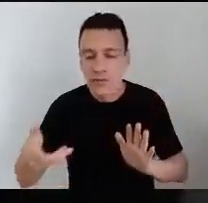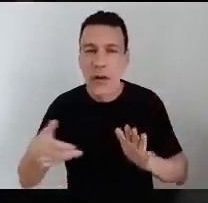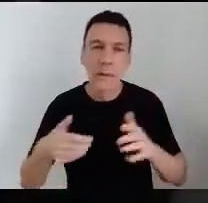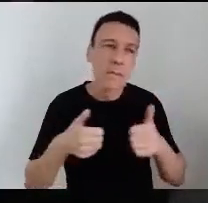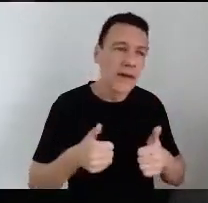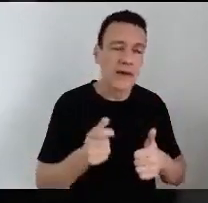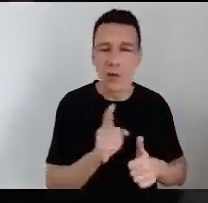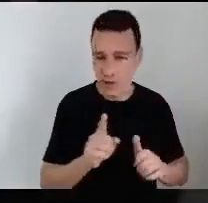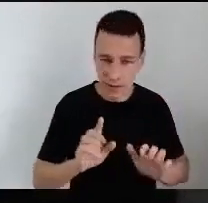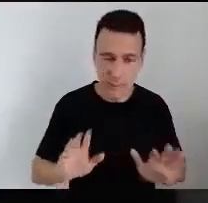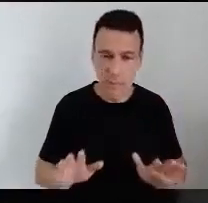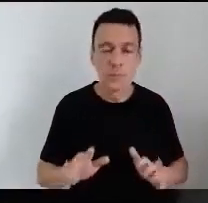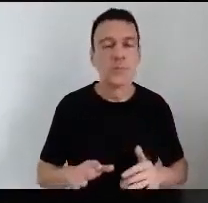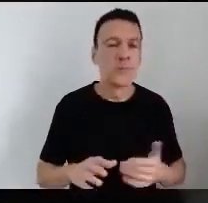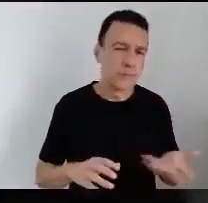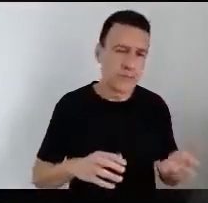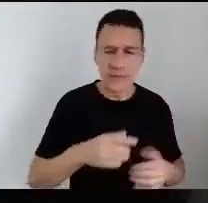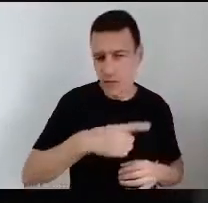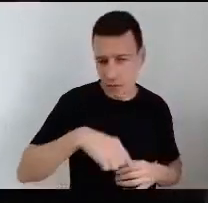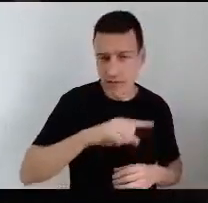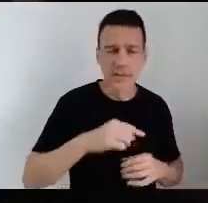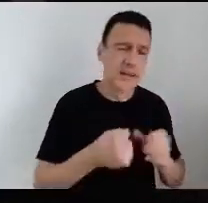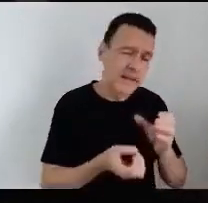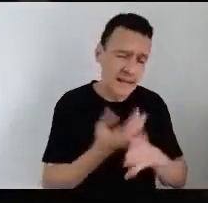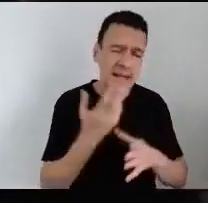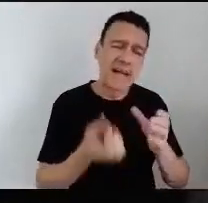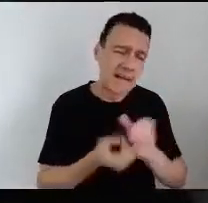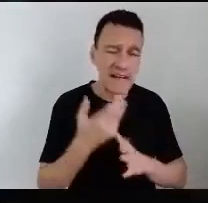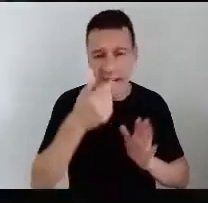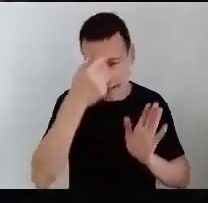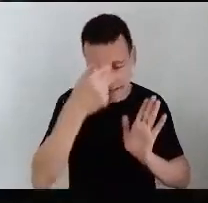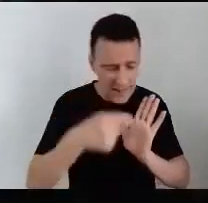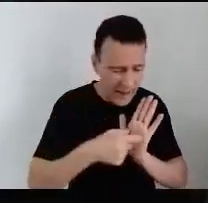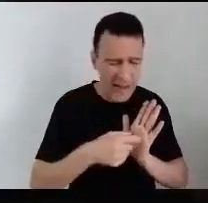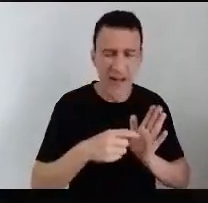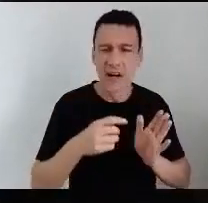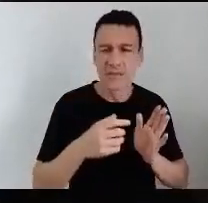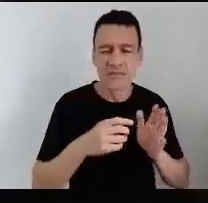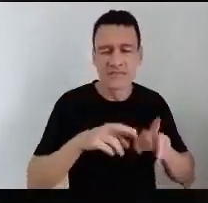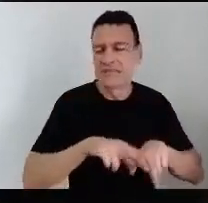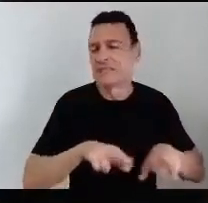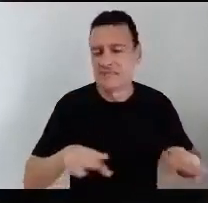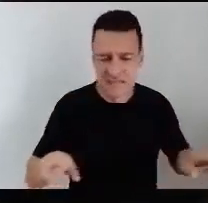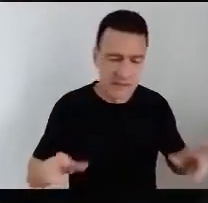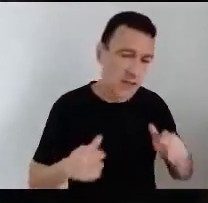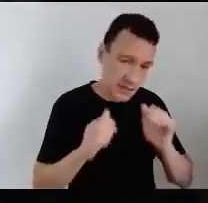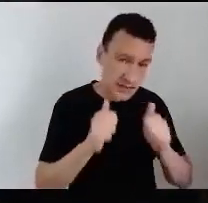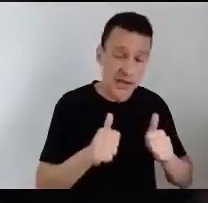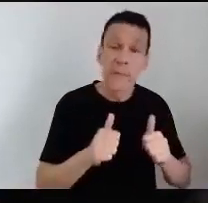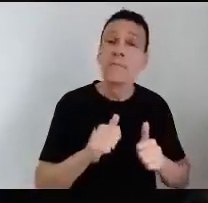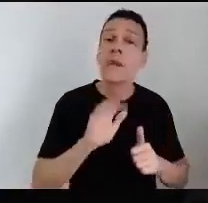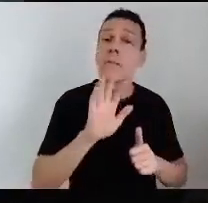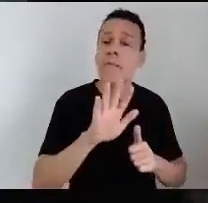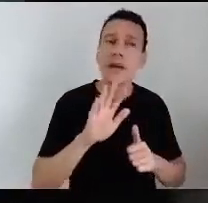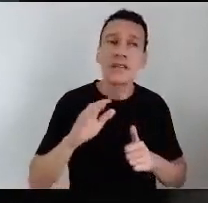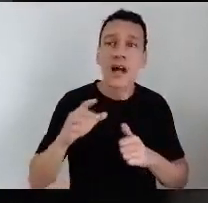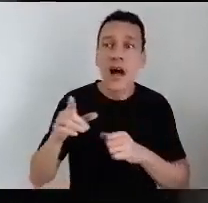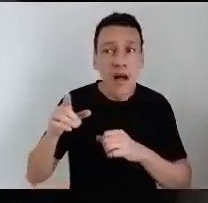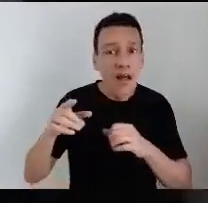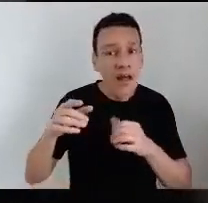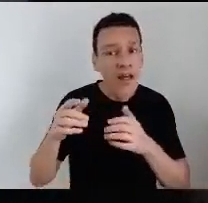vai fazer aqui, ficar aqui, criando modelo de 90%, whatever. Mas o que importa é quanto que aumenta a produtividade, né? Não adianta você ter um modelo